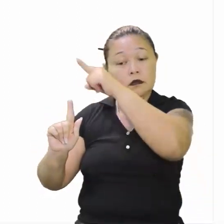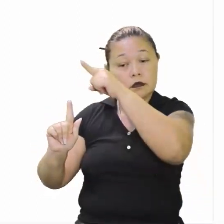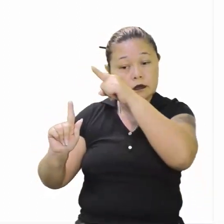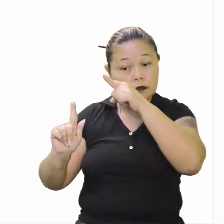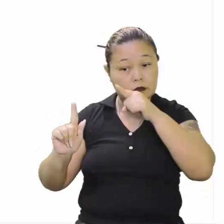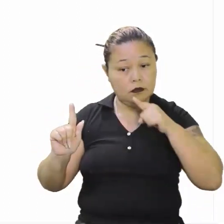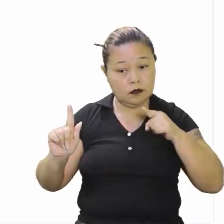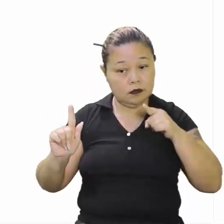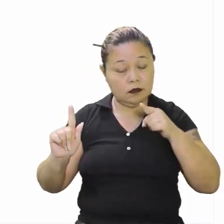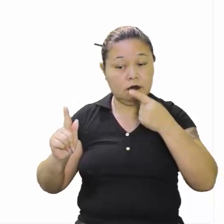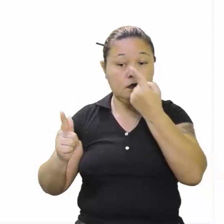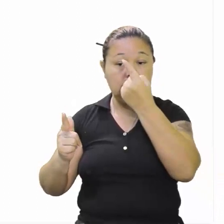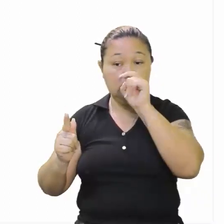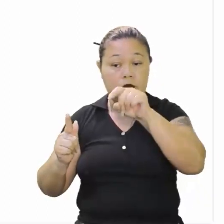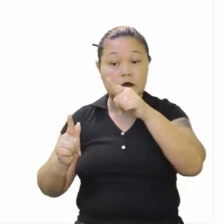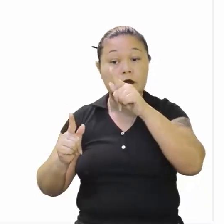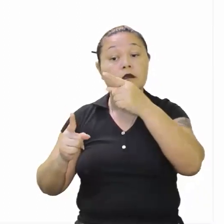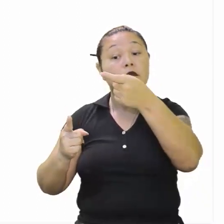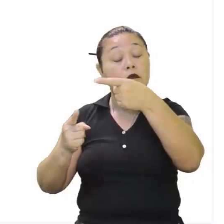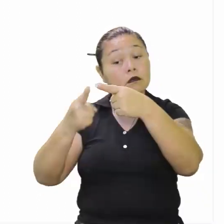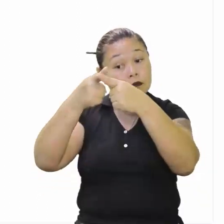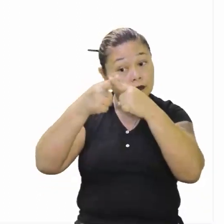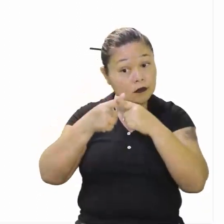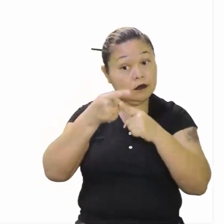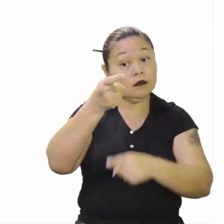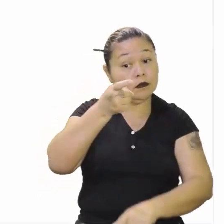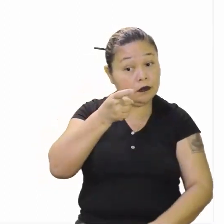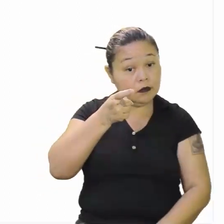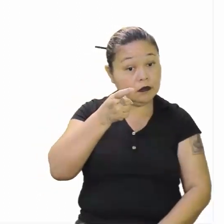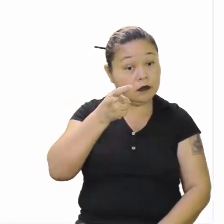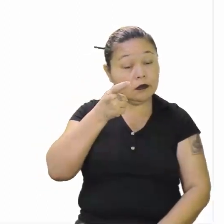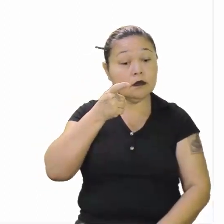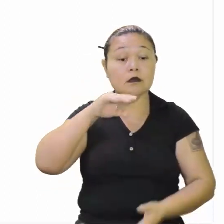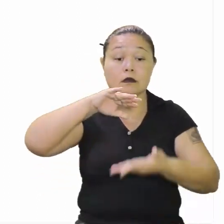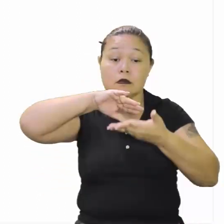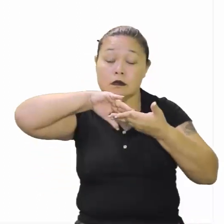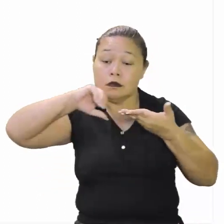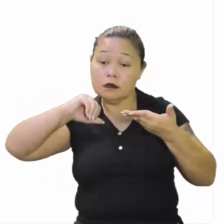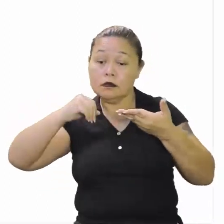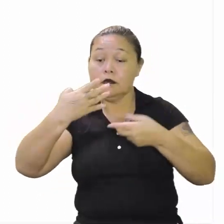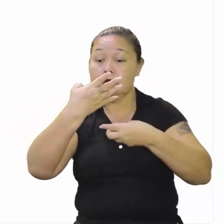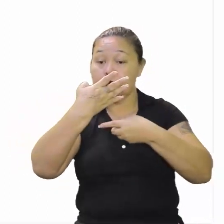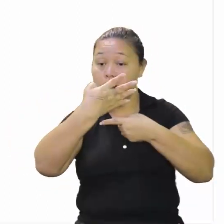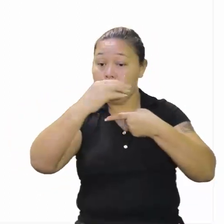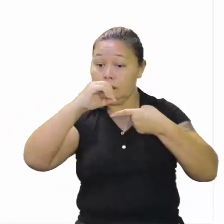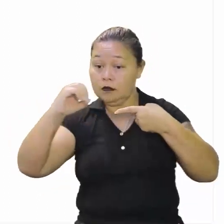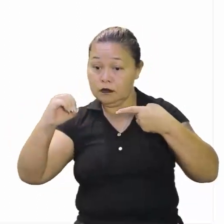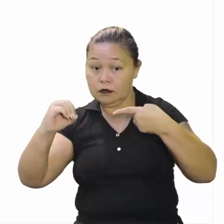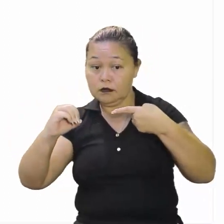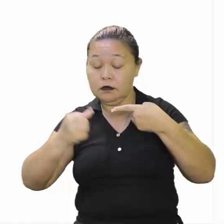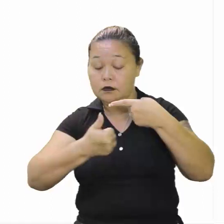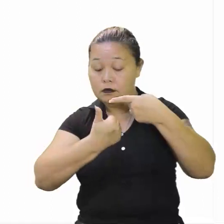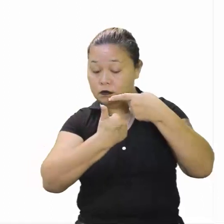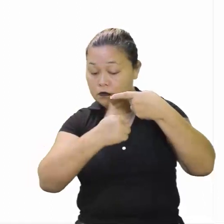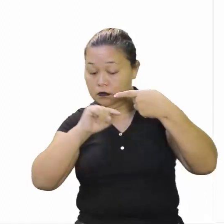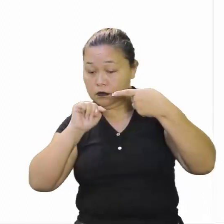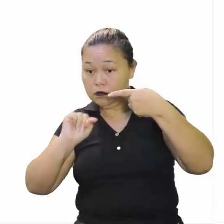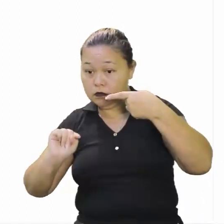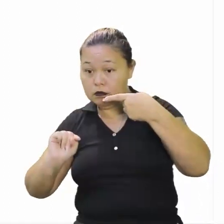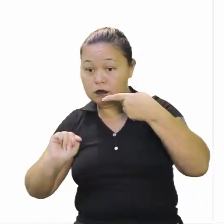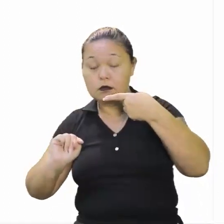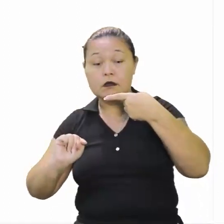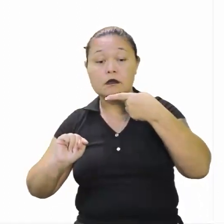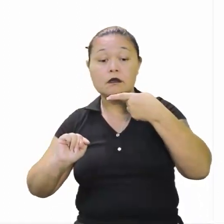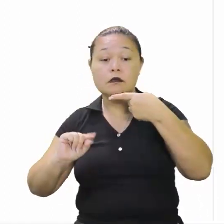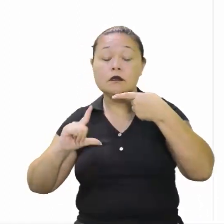E 1.000 vezes X. Tirando o valor de X, vai ser igual a 400 dividido por 1.000. E